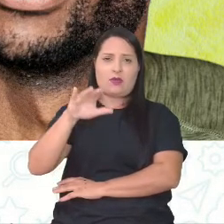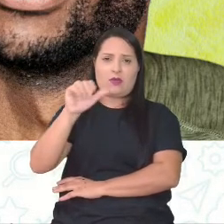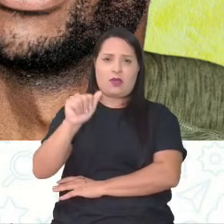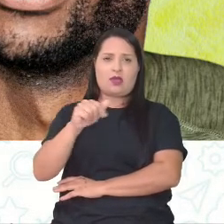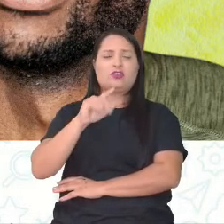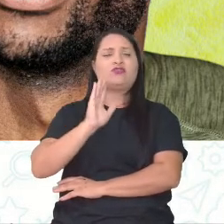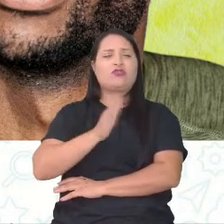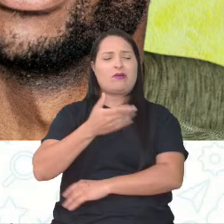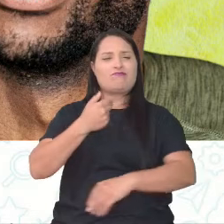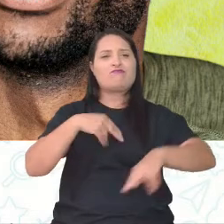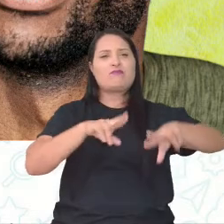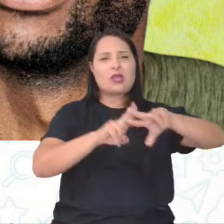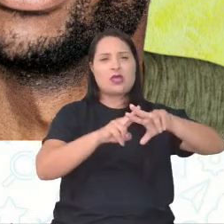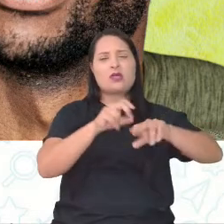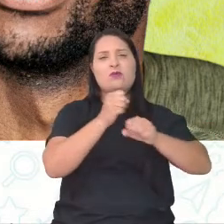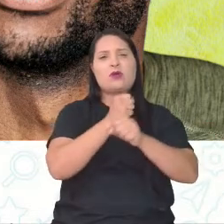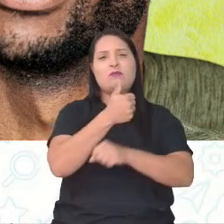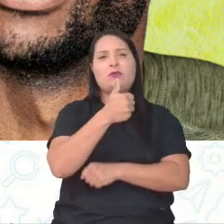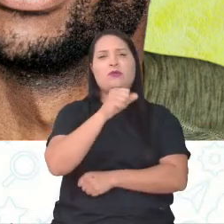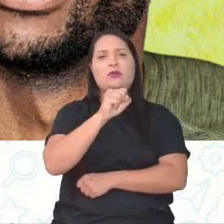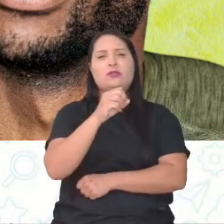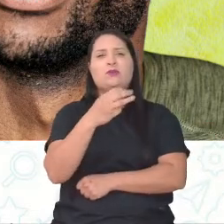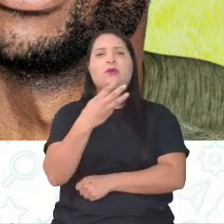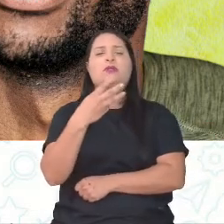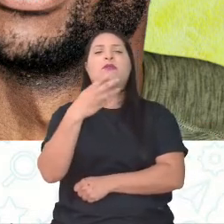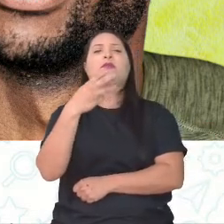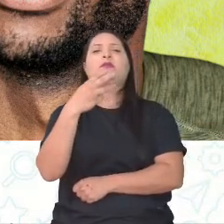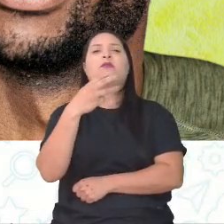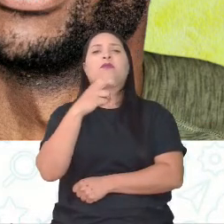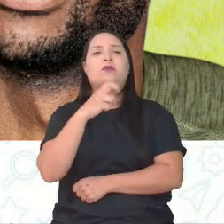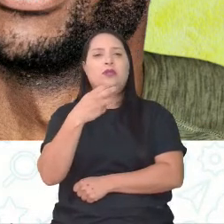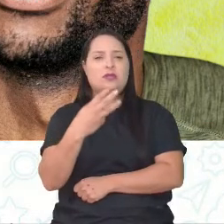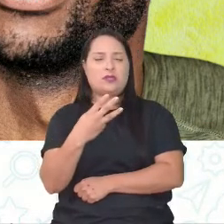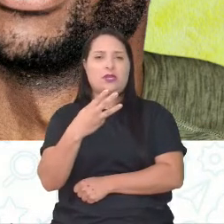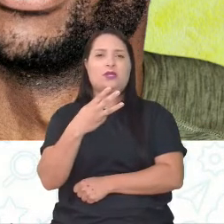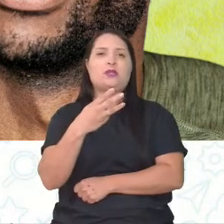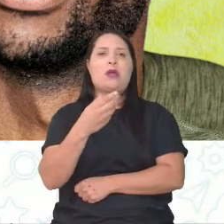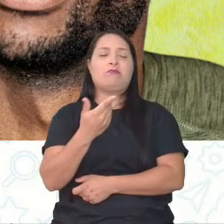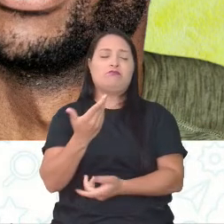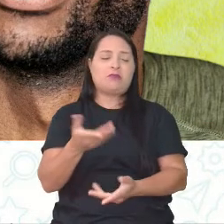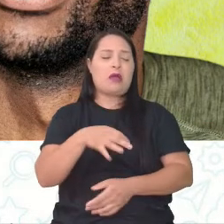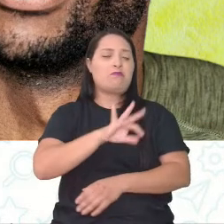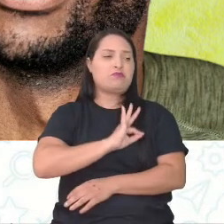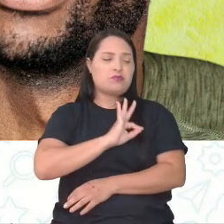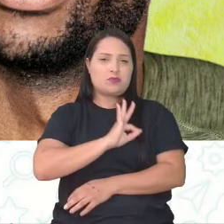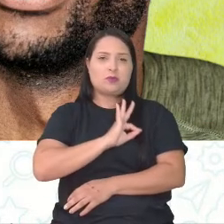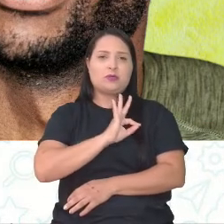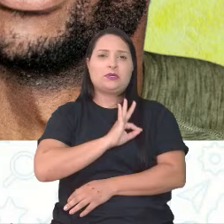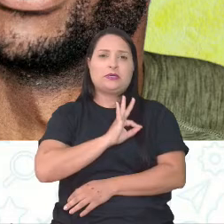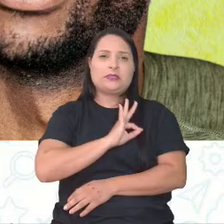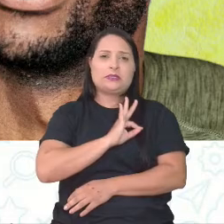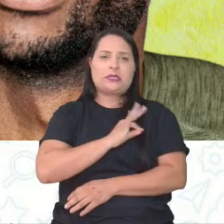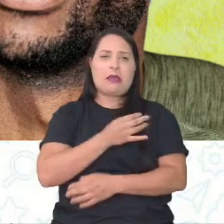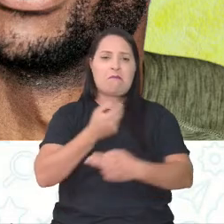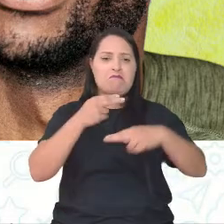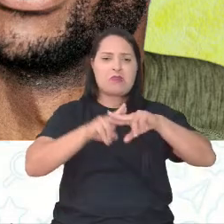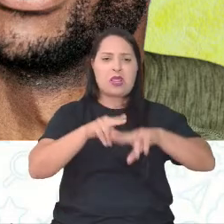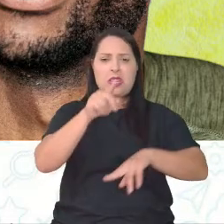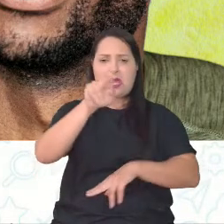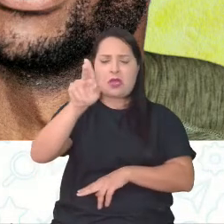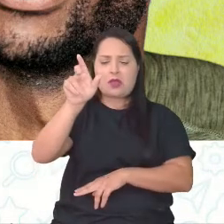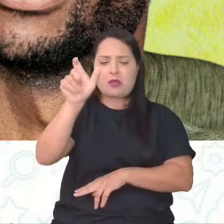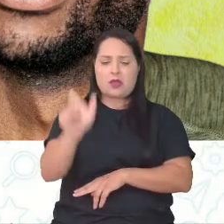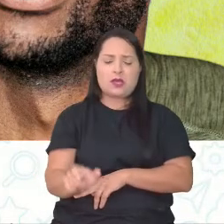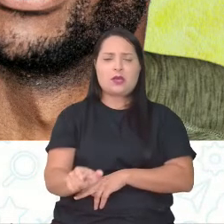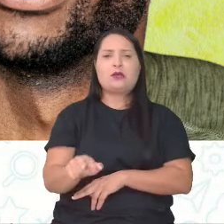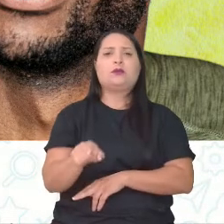ser preso em 1853 em uma operação, né, a polícia aí prendeu ele